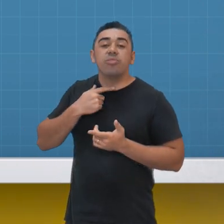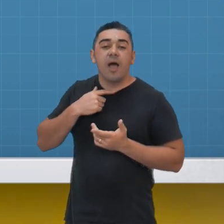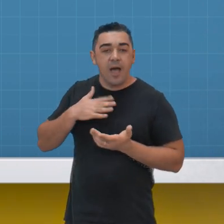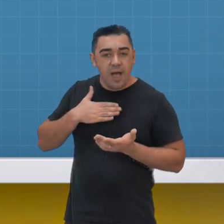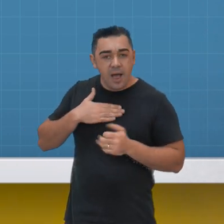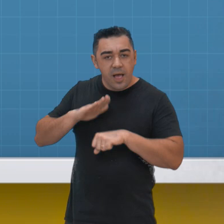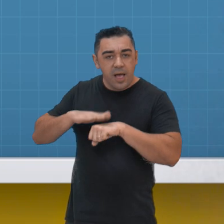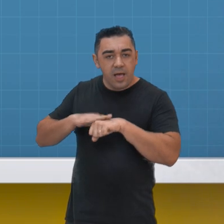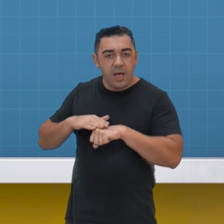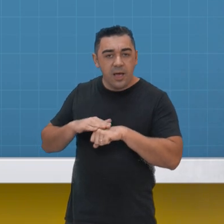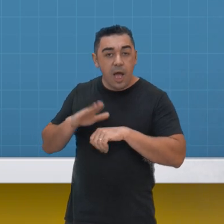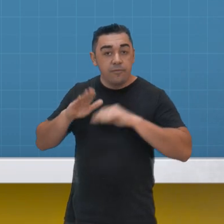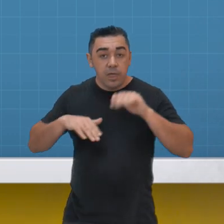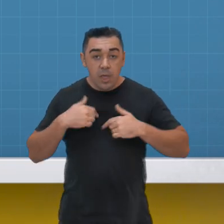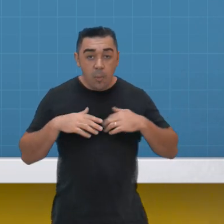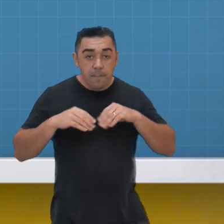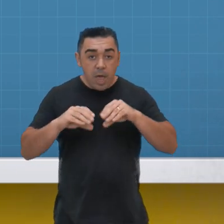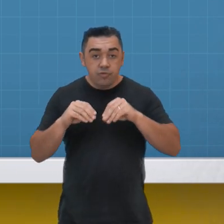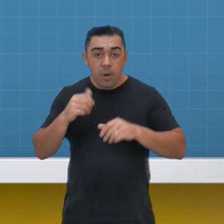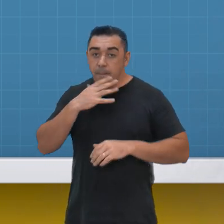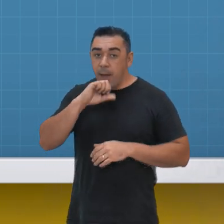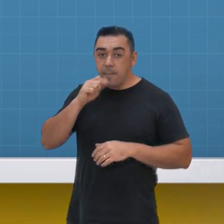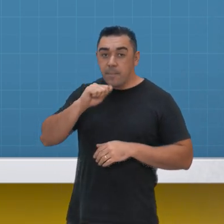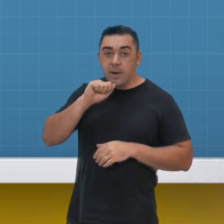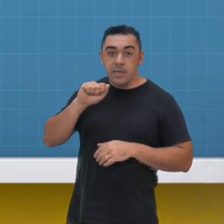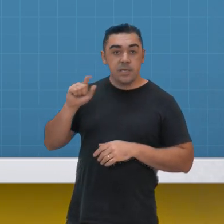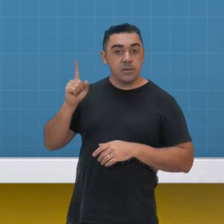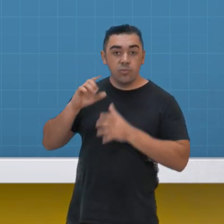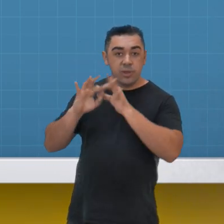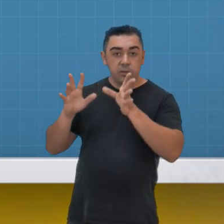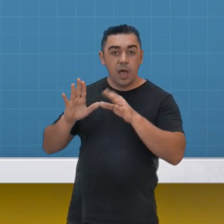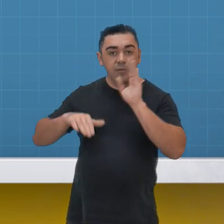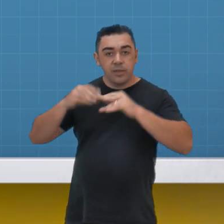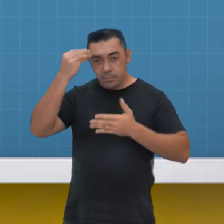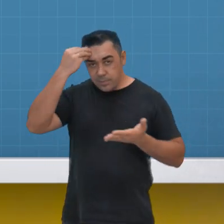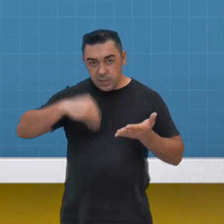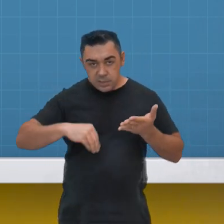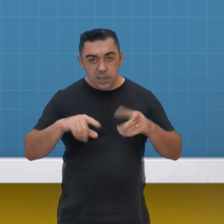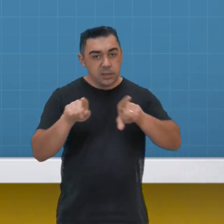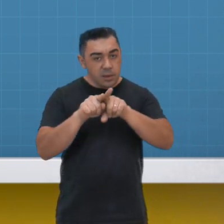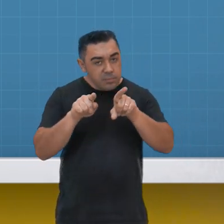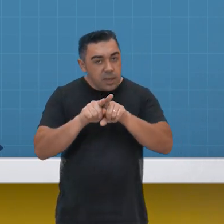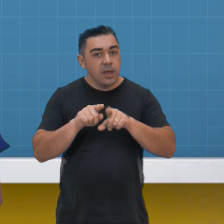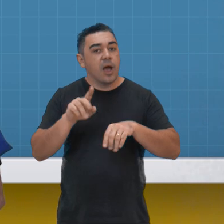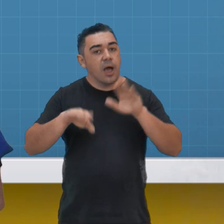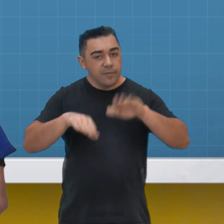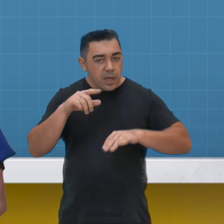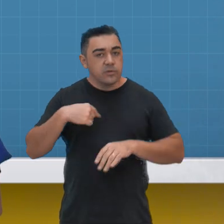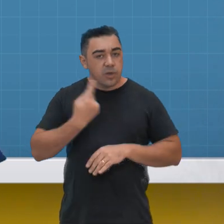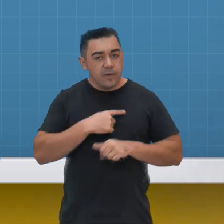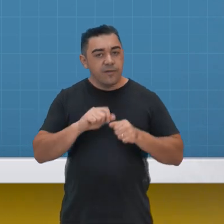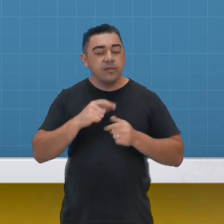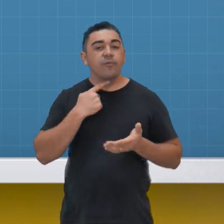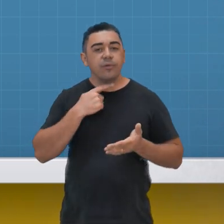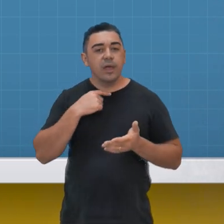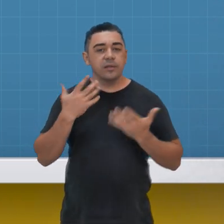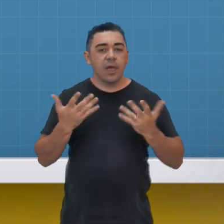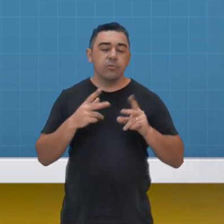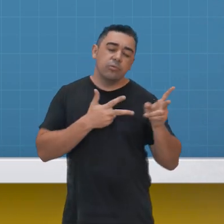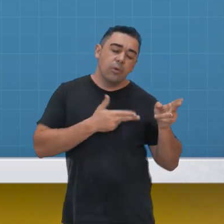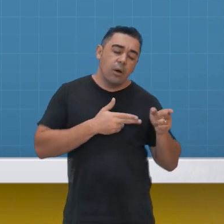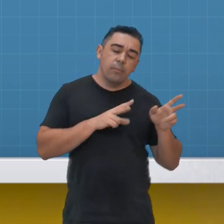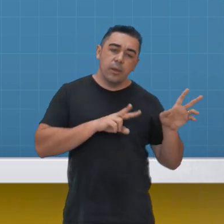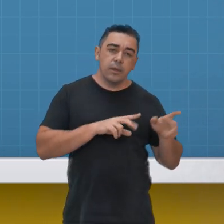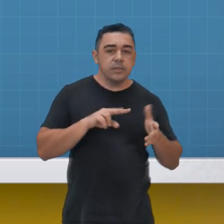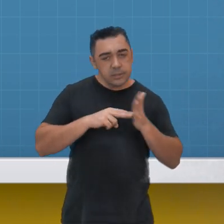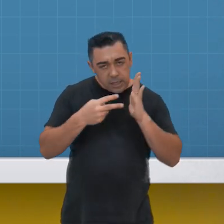nossos familiares não permitem, não é isso? A gente fica mais preguiçosinho, a gente faz aquilo que a gente quer. É isso. Quando